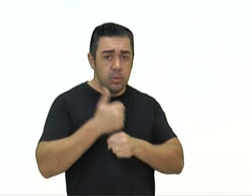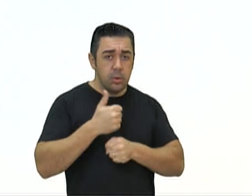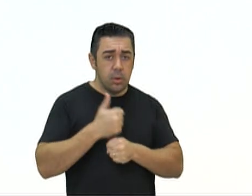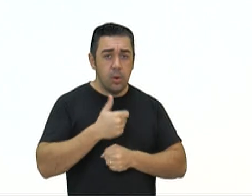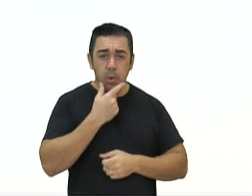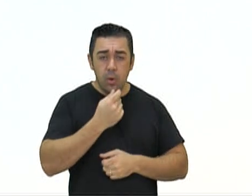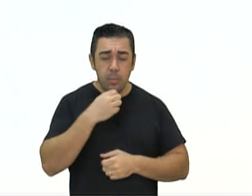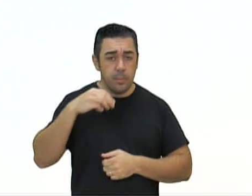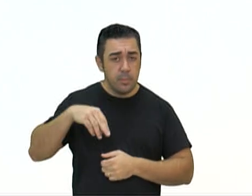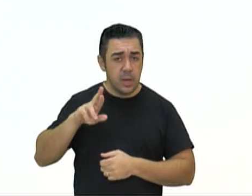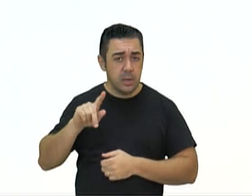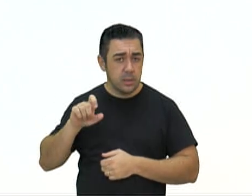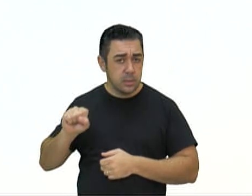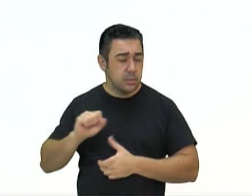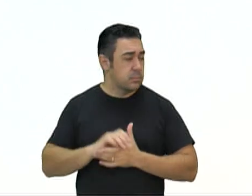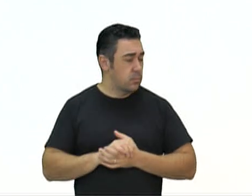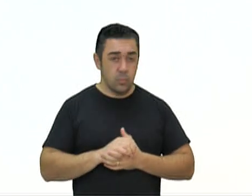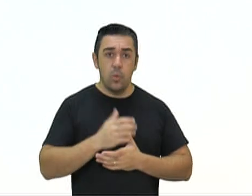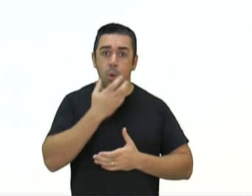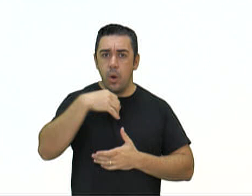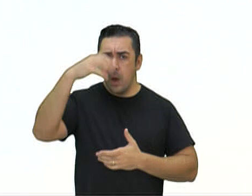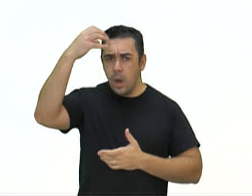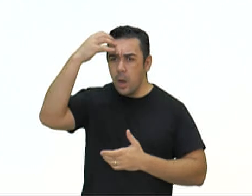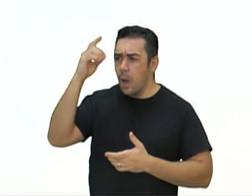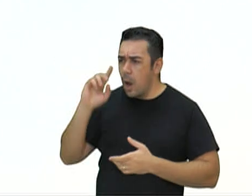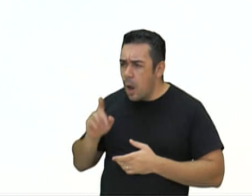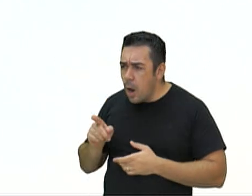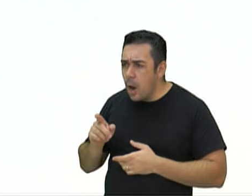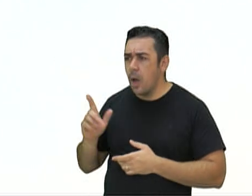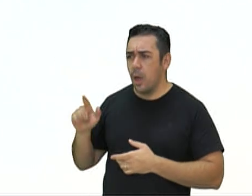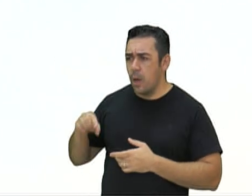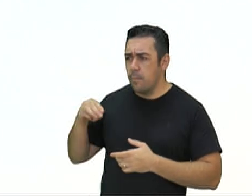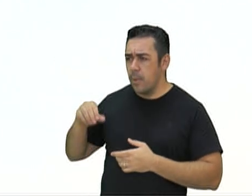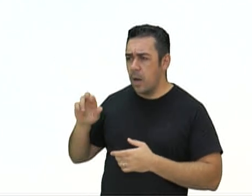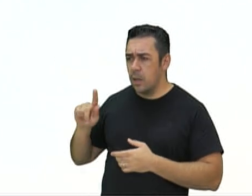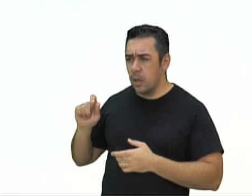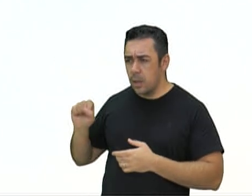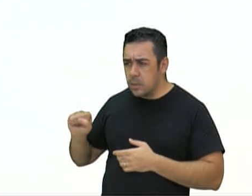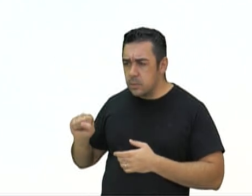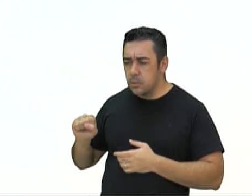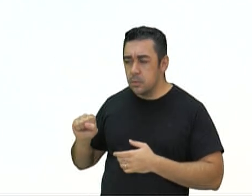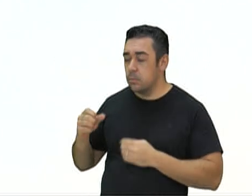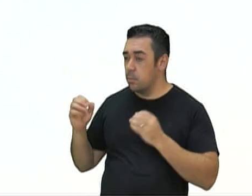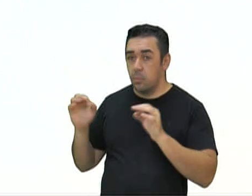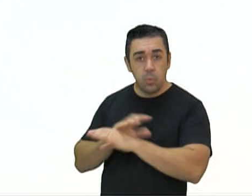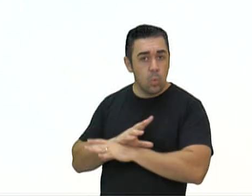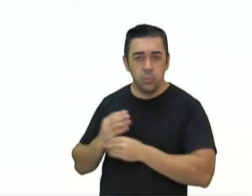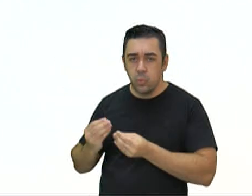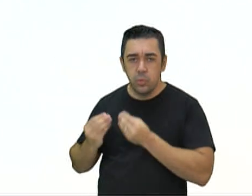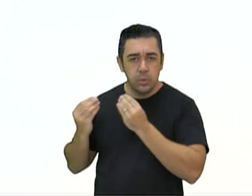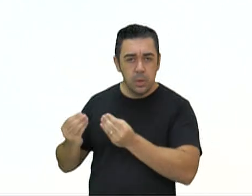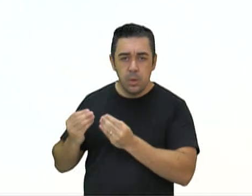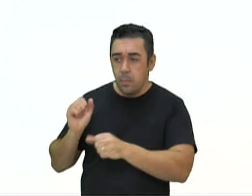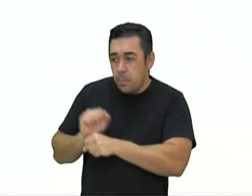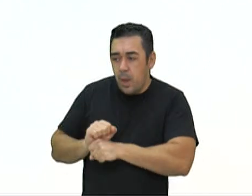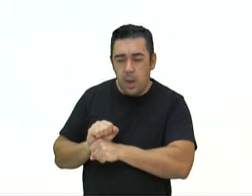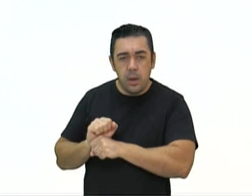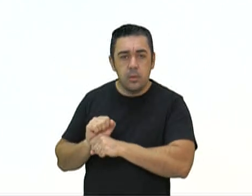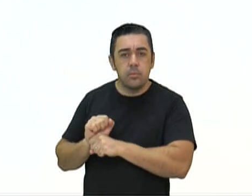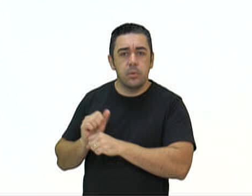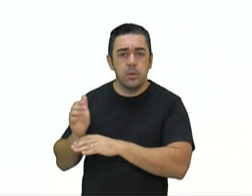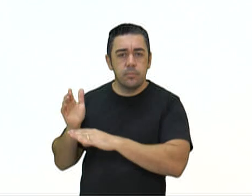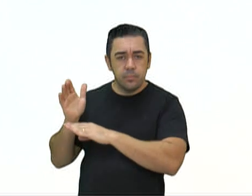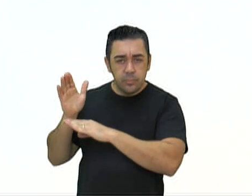Marquês de Carabás." O rei, reconhecendo o nome do Marquês, para prontamente e empresta ao jovem